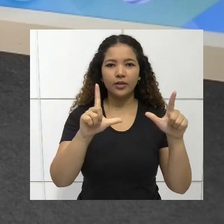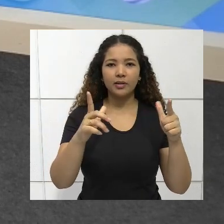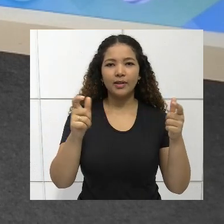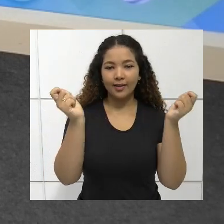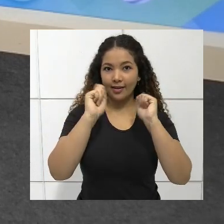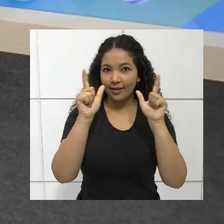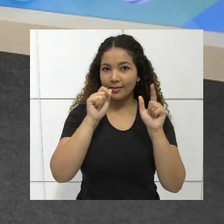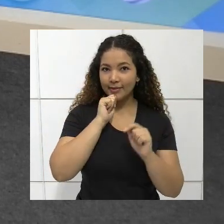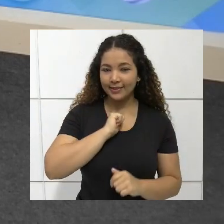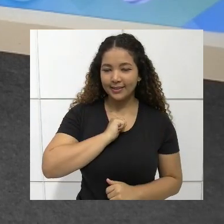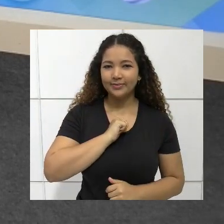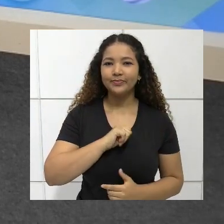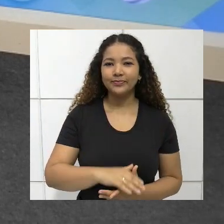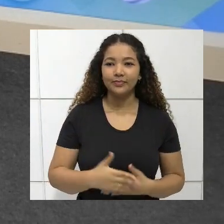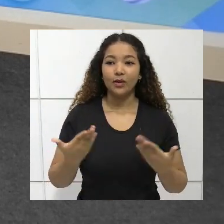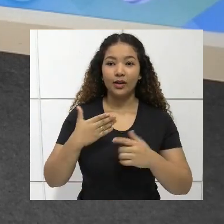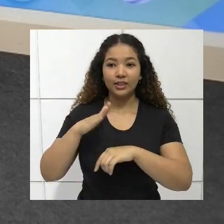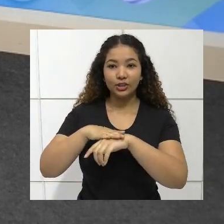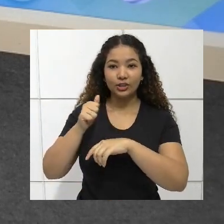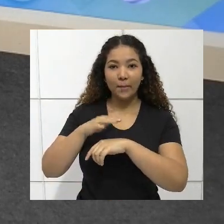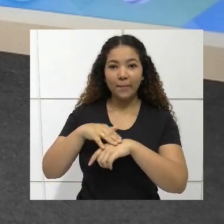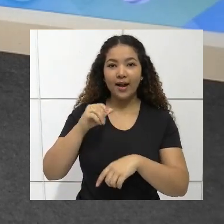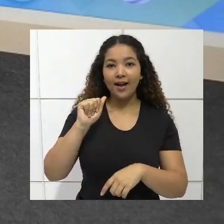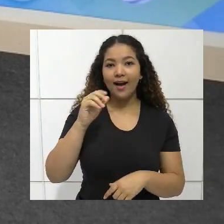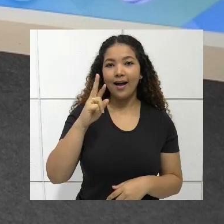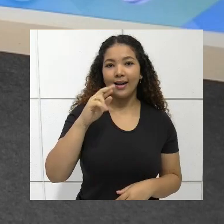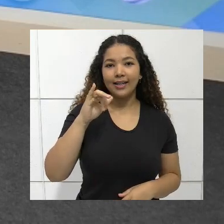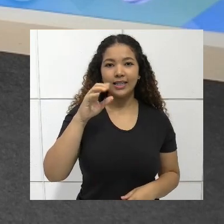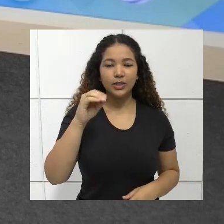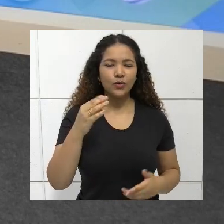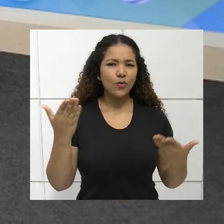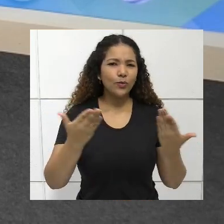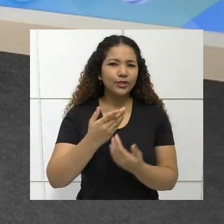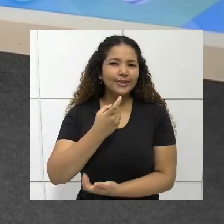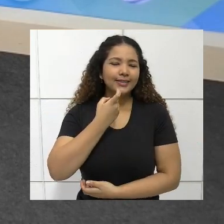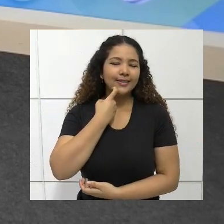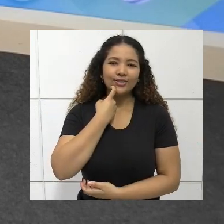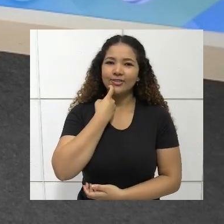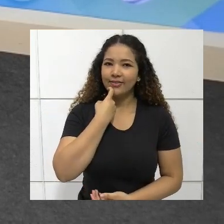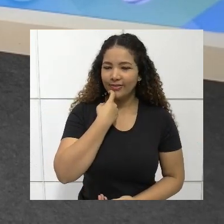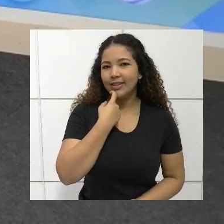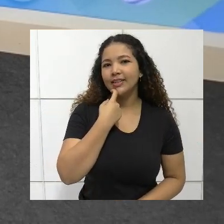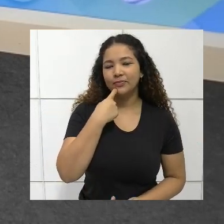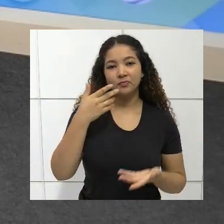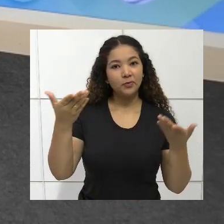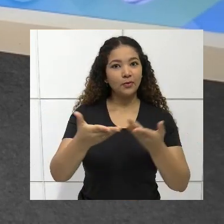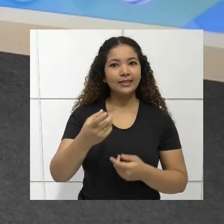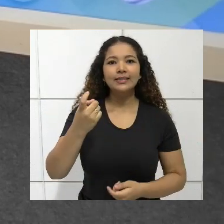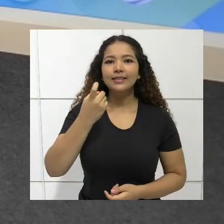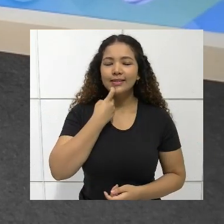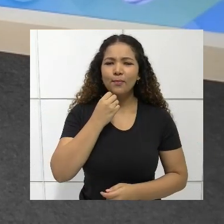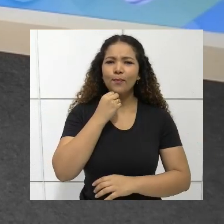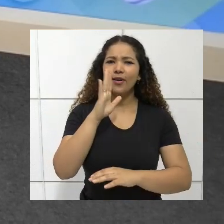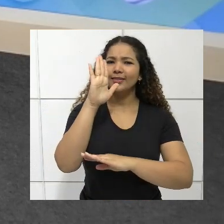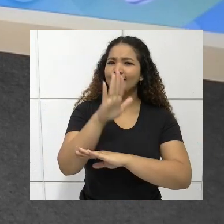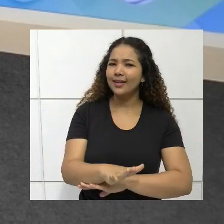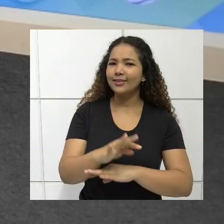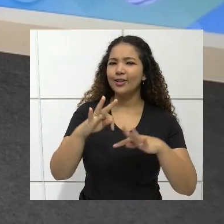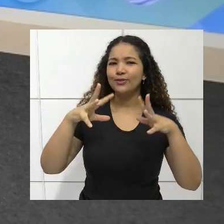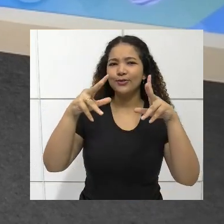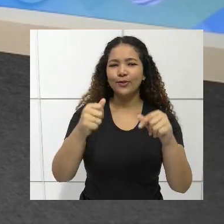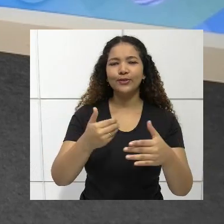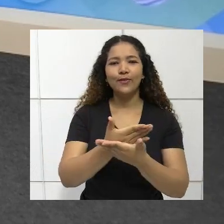A Cris Galdês, meu amigo, meu irmão. Uma boa sexta-feira, sextou, hein? Opa, sextou, Márcio. Boa tarde, Márcio. Boa tarde à